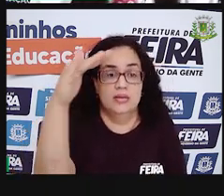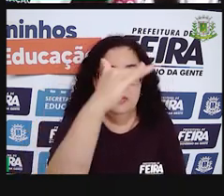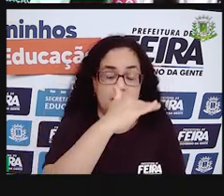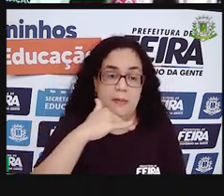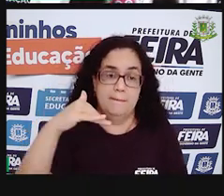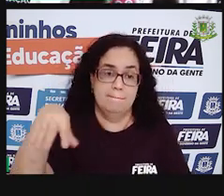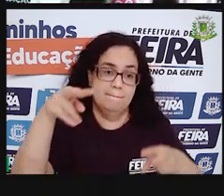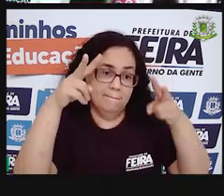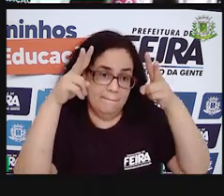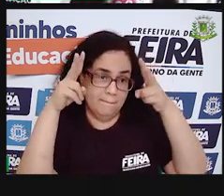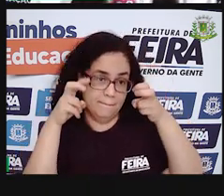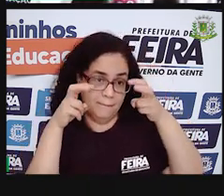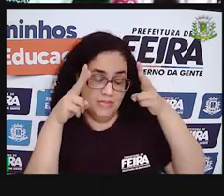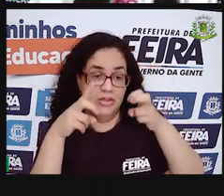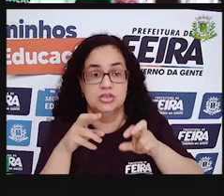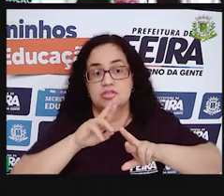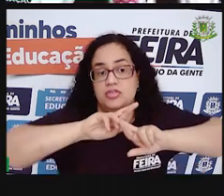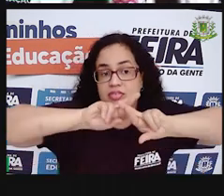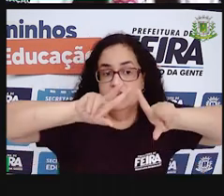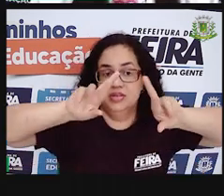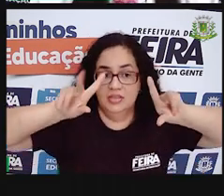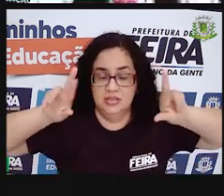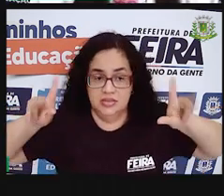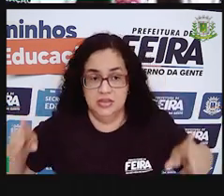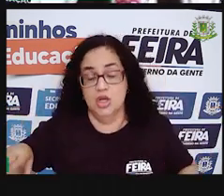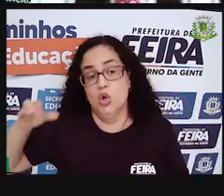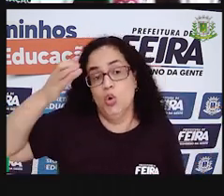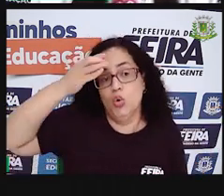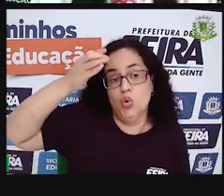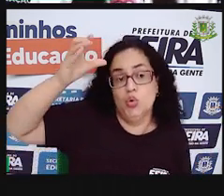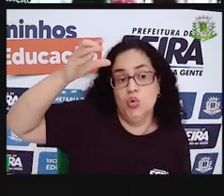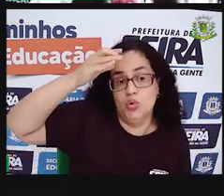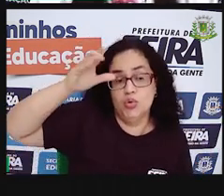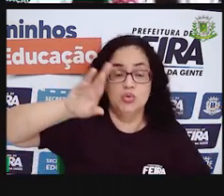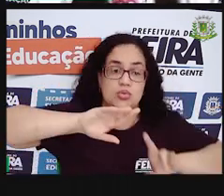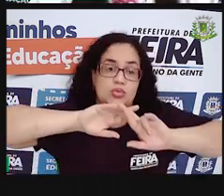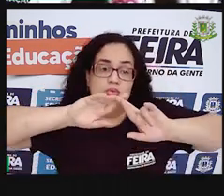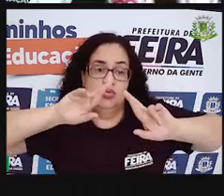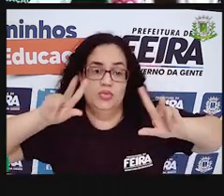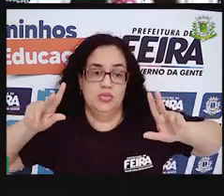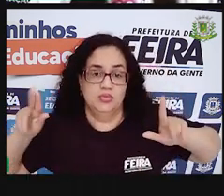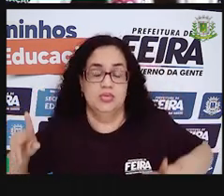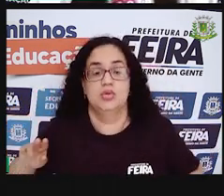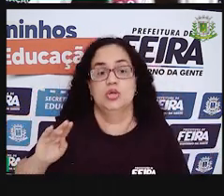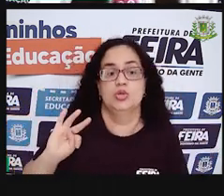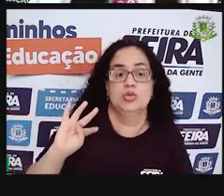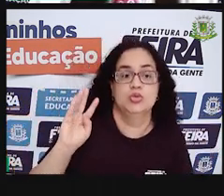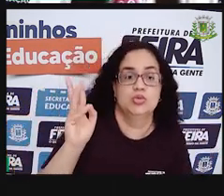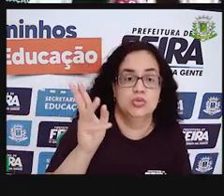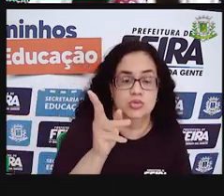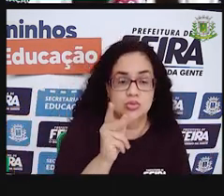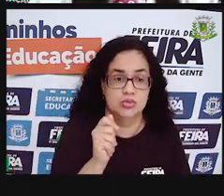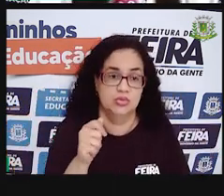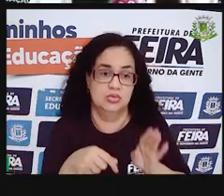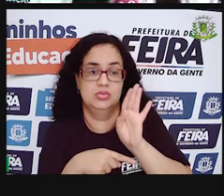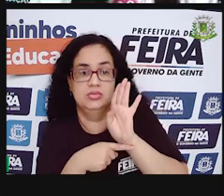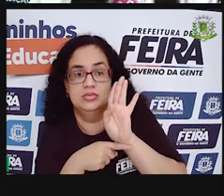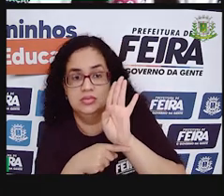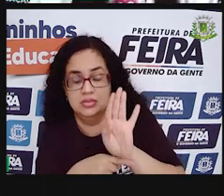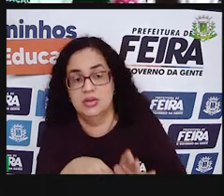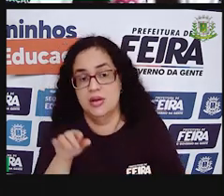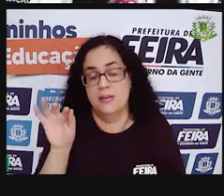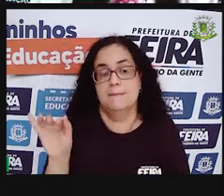e perceber que a gente é diverso, que a cultura é diversa e que todas as contribuições, elas